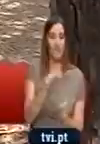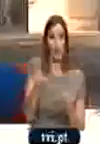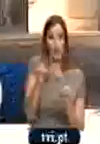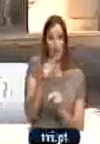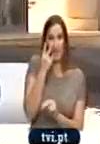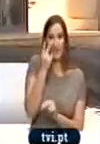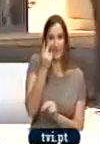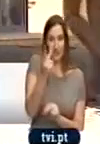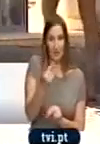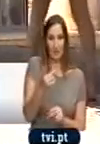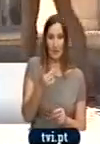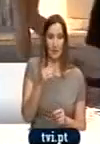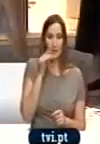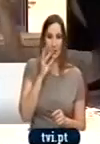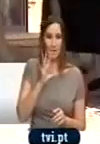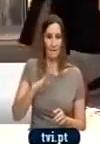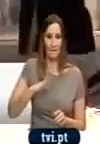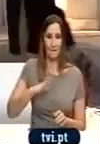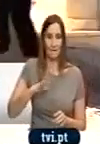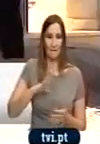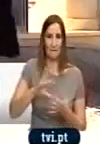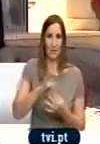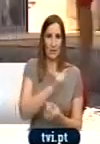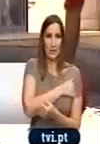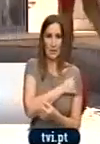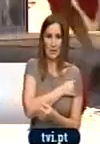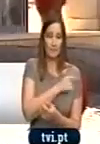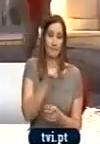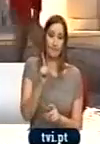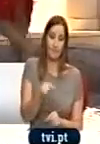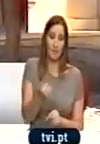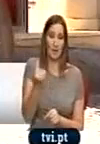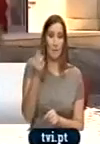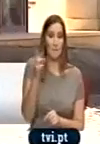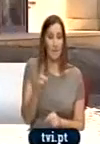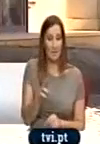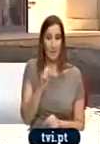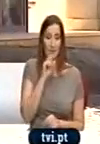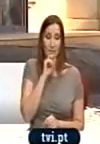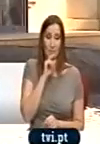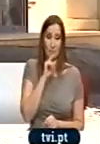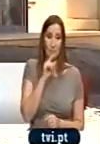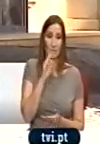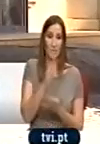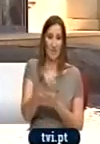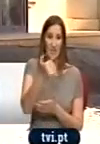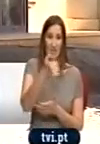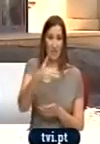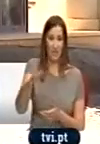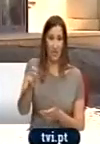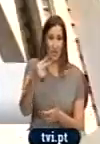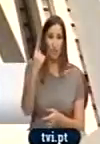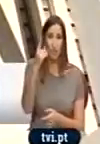etapa mostram-se apreensivos no que toca à oferta de habitação e até mesmo ao preço, que pode ir até aos 500 euros